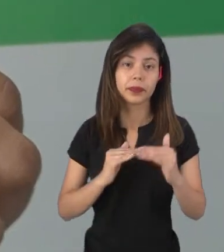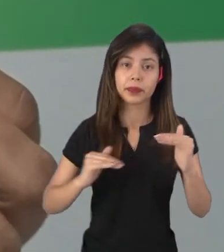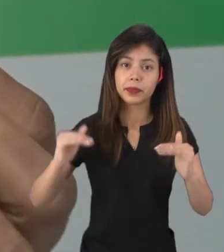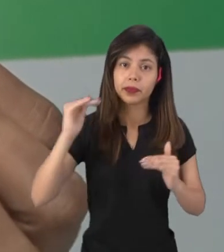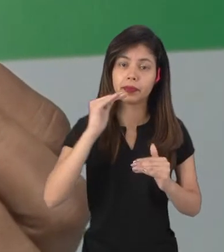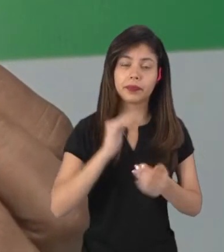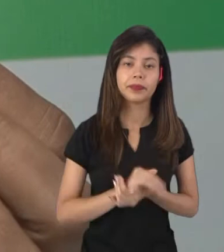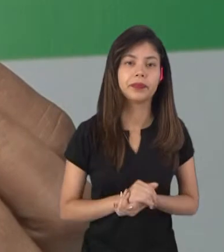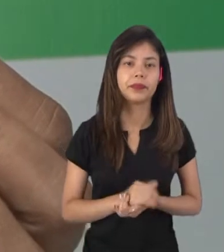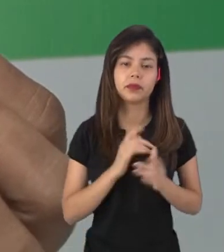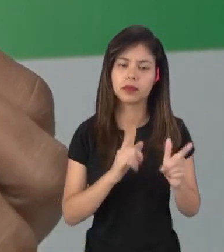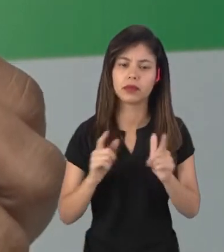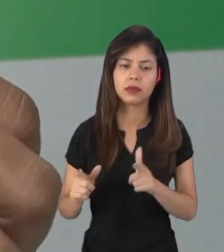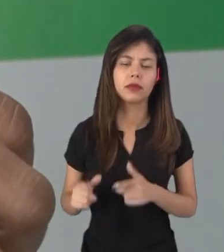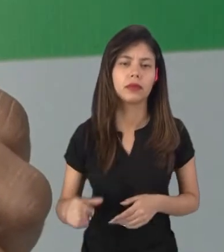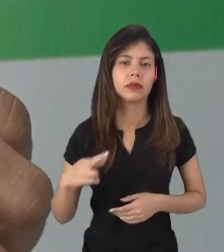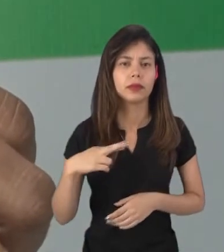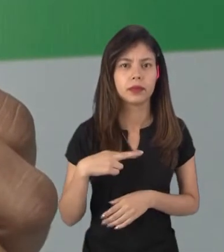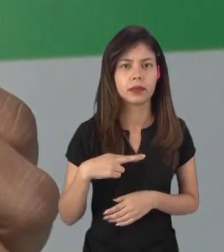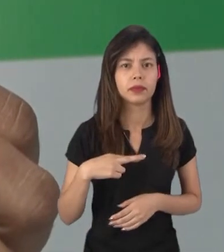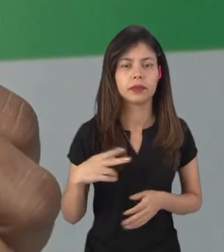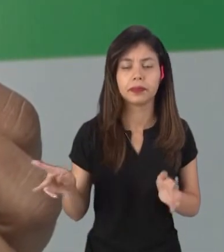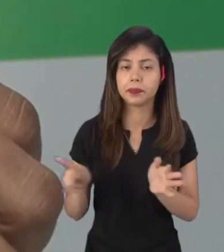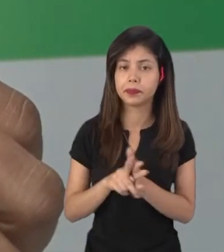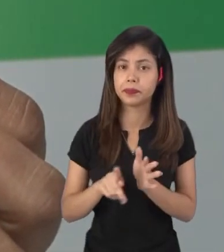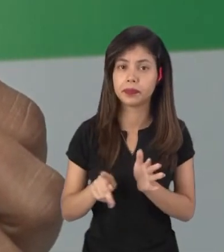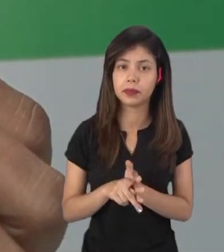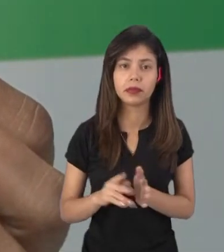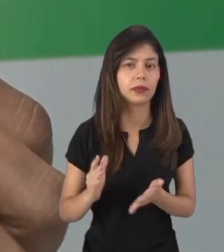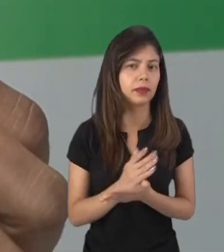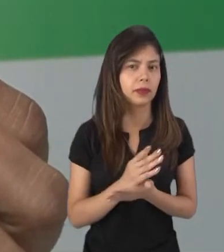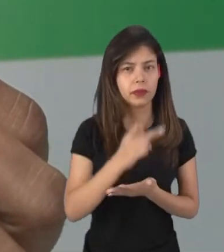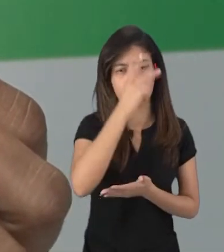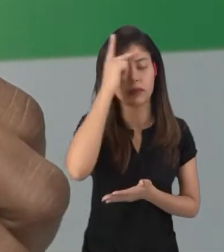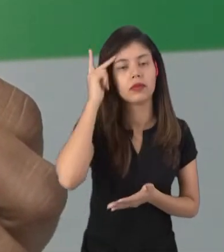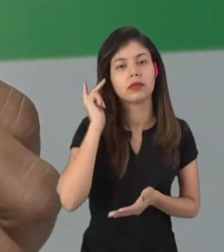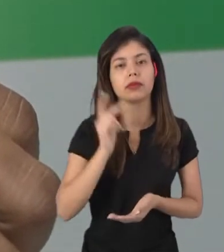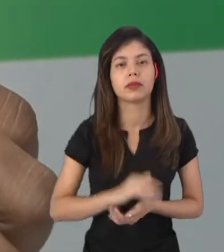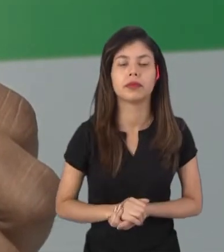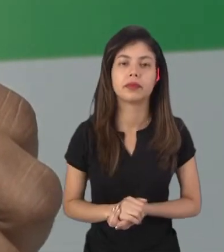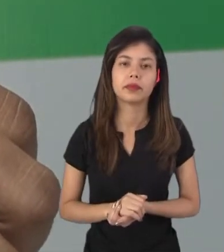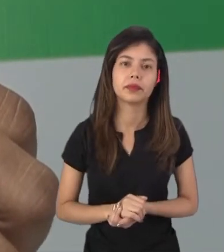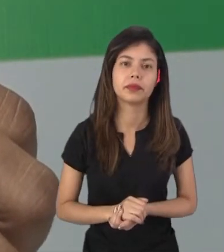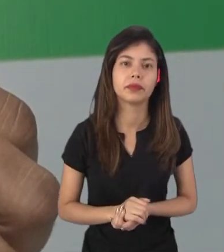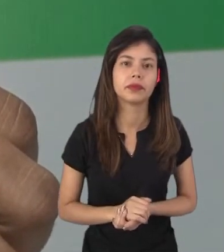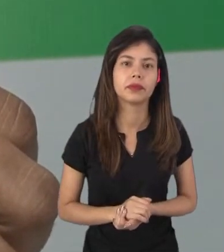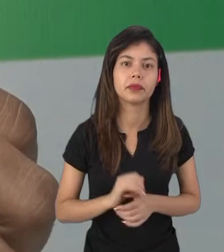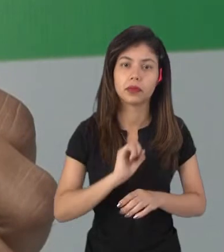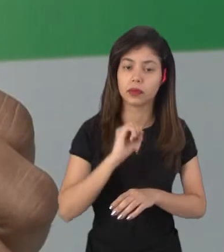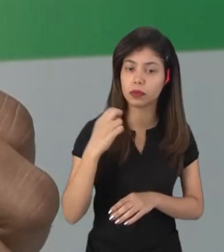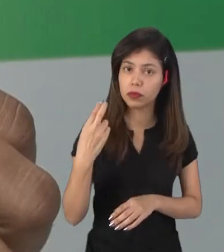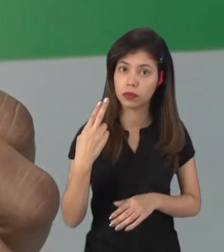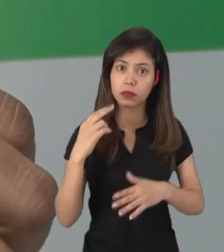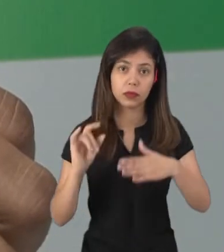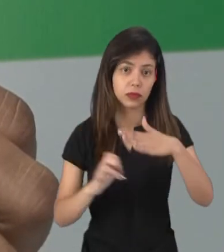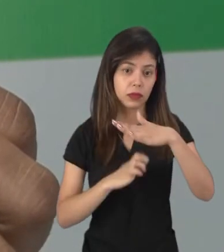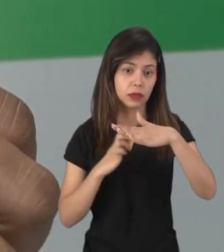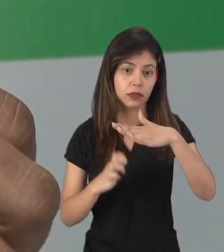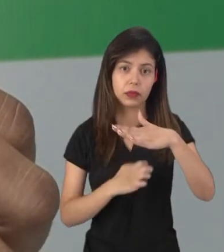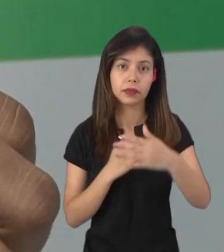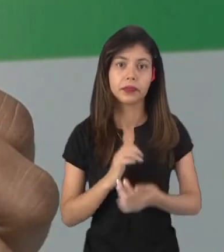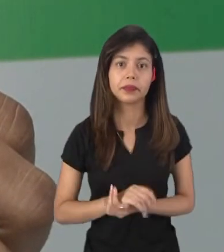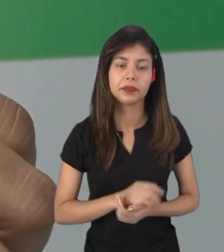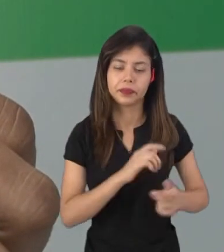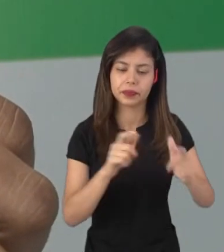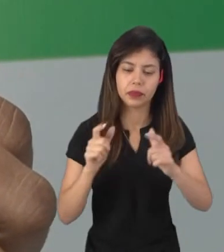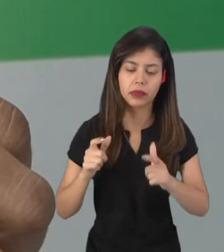Os espaços privados pertencem a alguém, como pessoas ou empresas. São exemplos